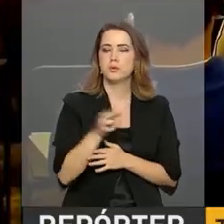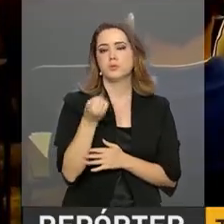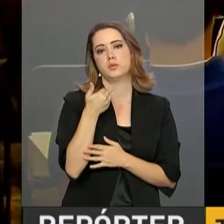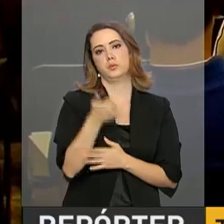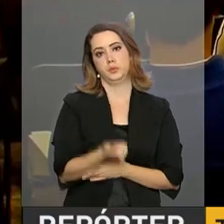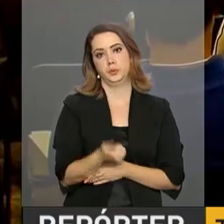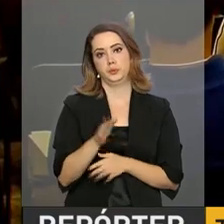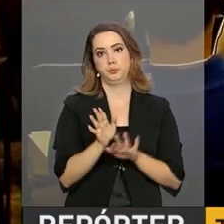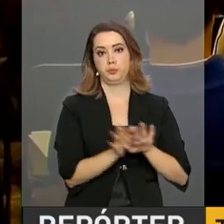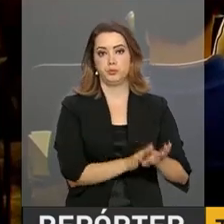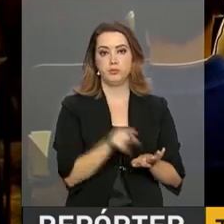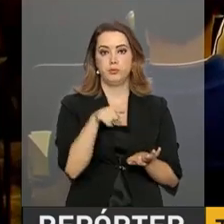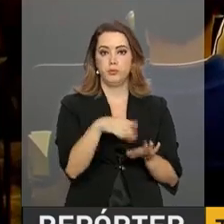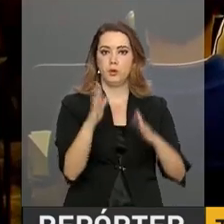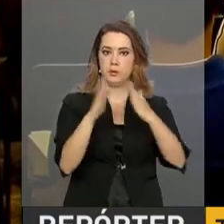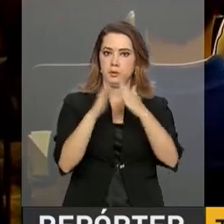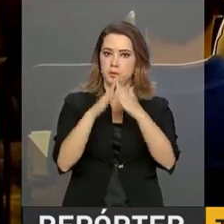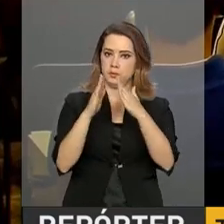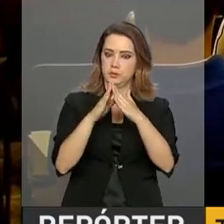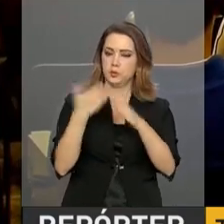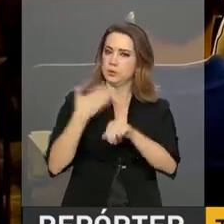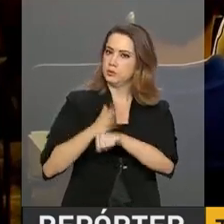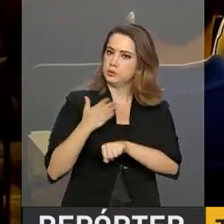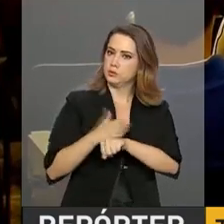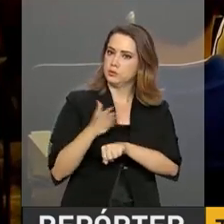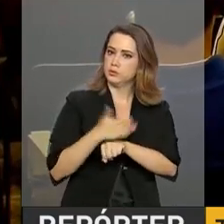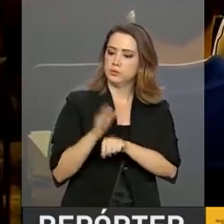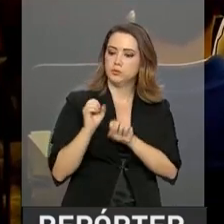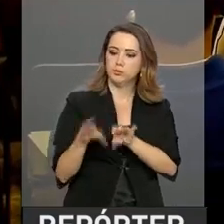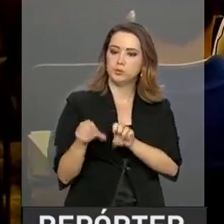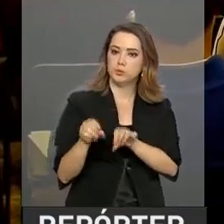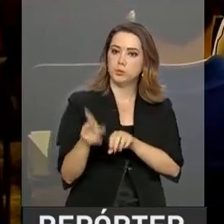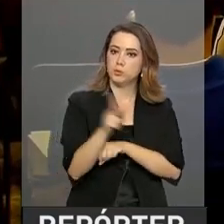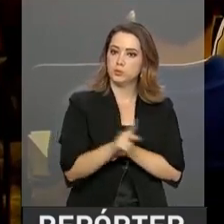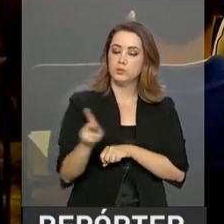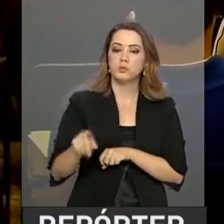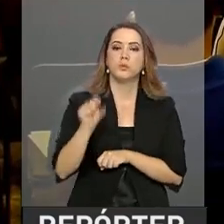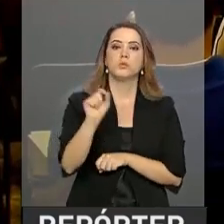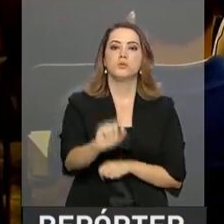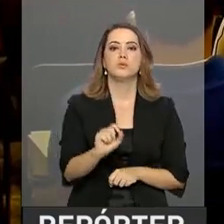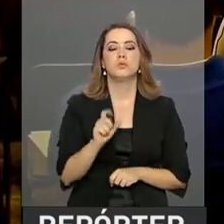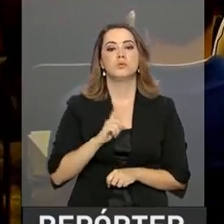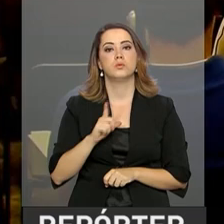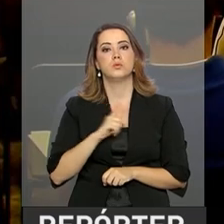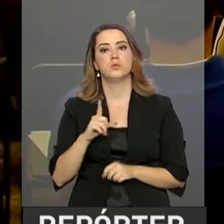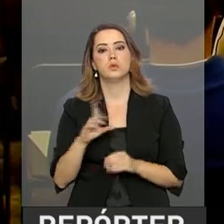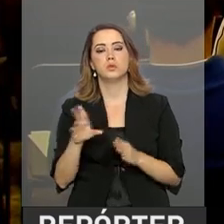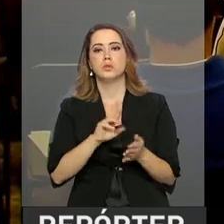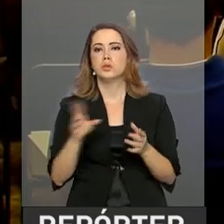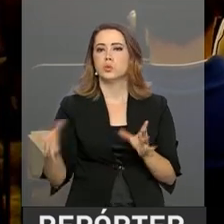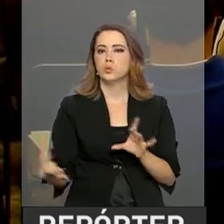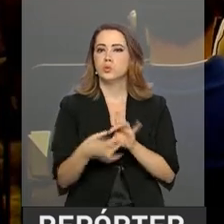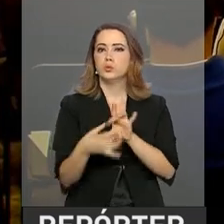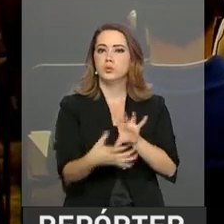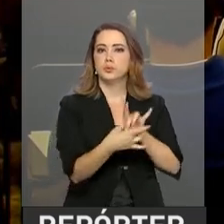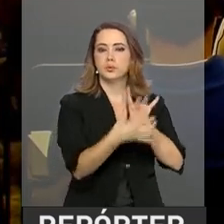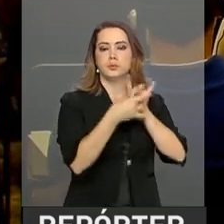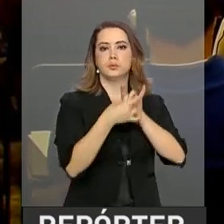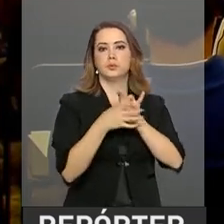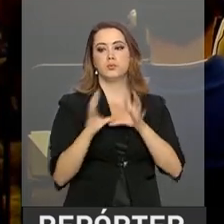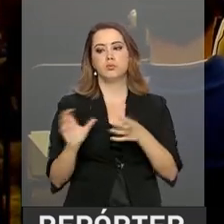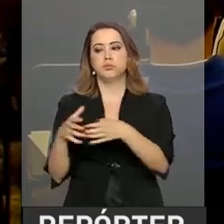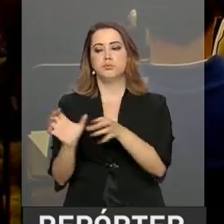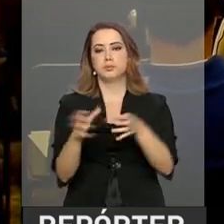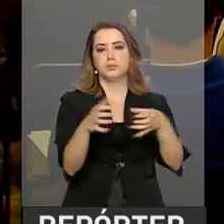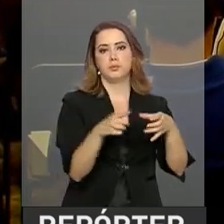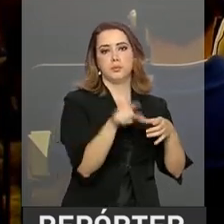uma parceria entre o Ministério do Esporte, o Conselho Internacional para a Excelência de Treinadores e a Universidade Federal do Paraná. A ideia